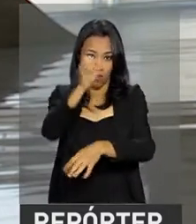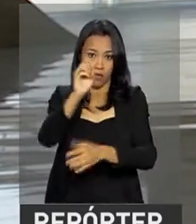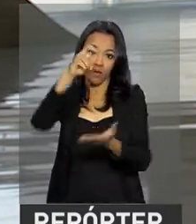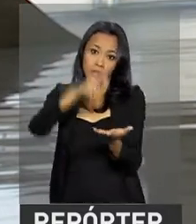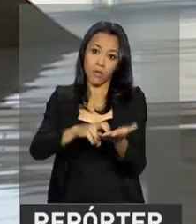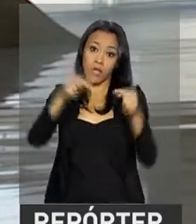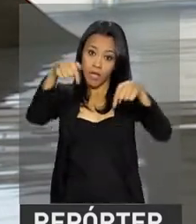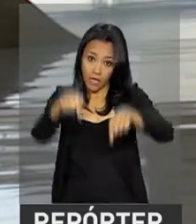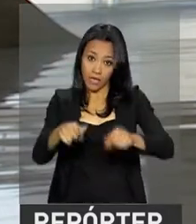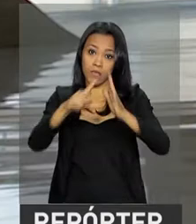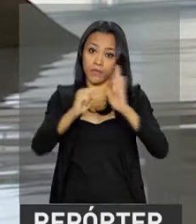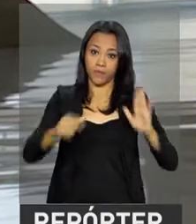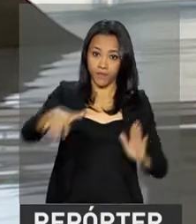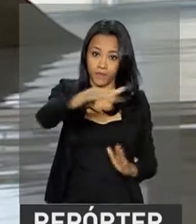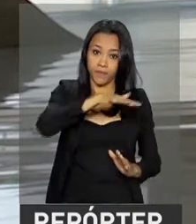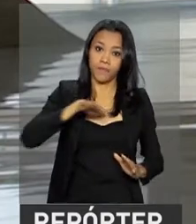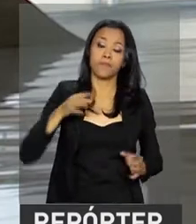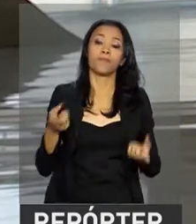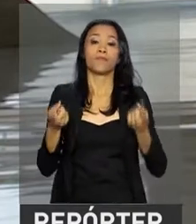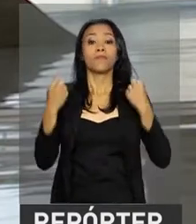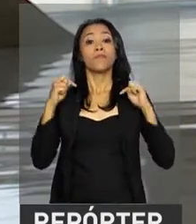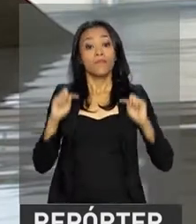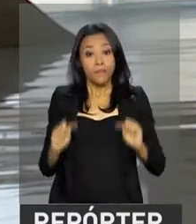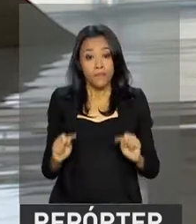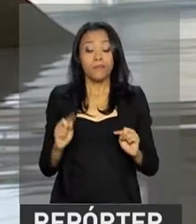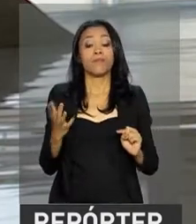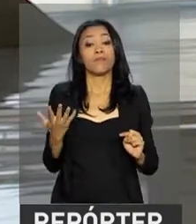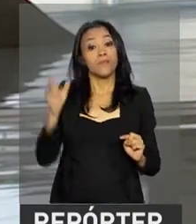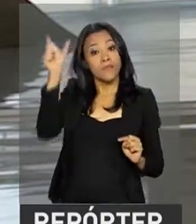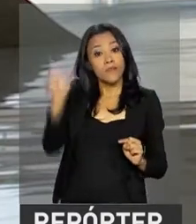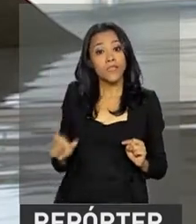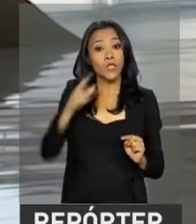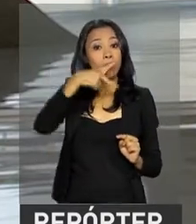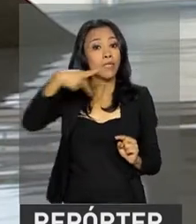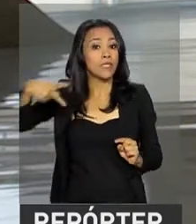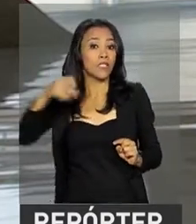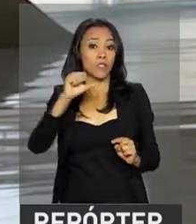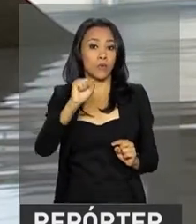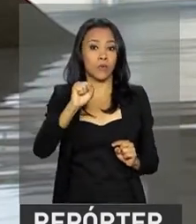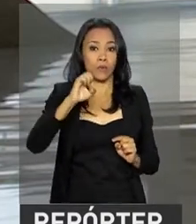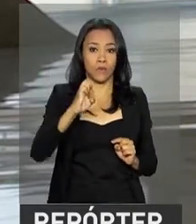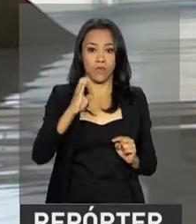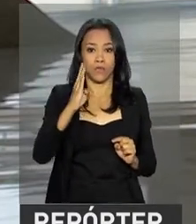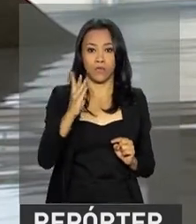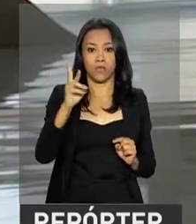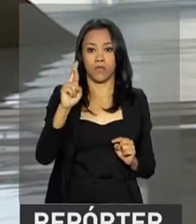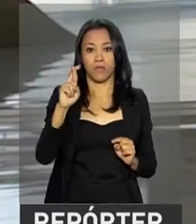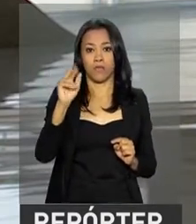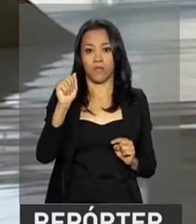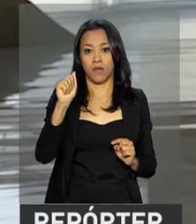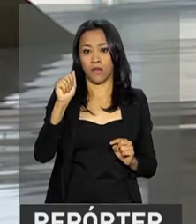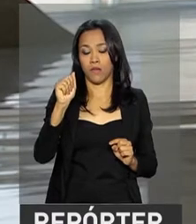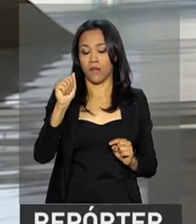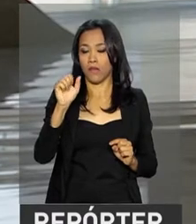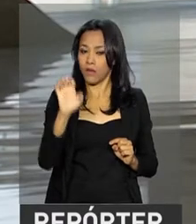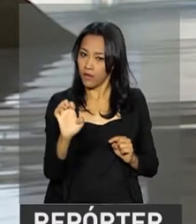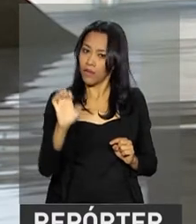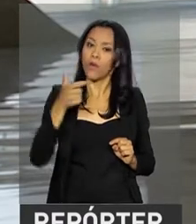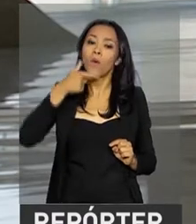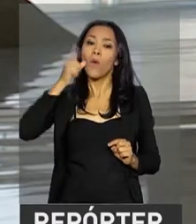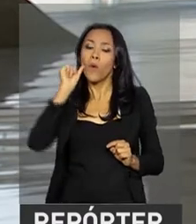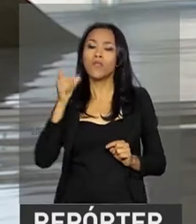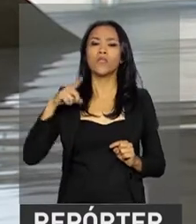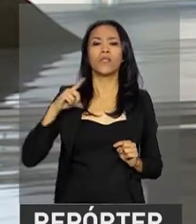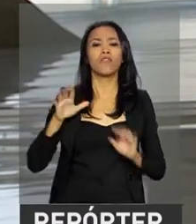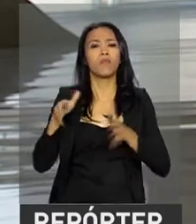no palácio do planalto eo presidente do sebrae guilherme afif domingos participou ontem junto com gestores e